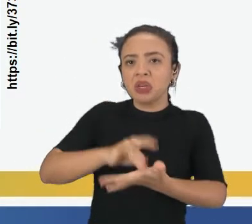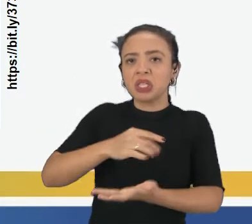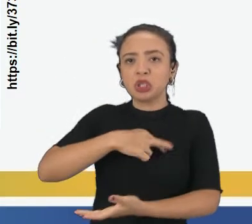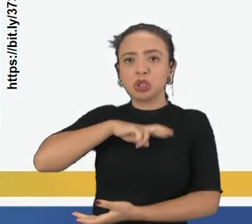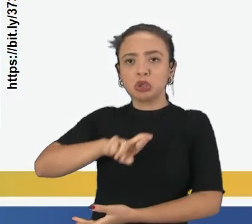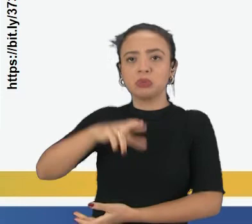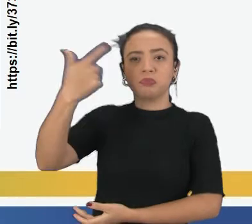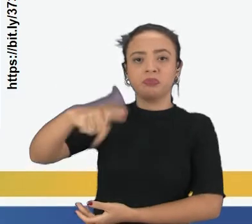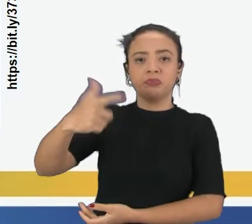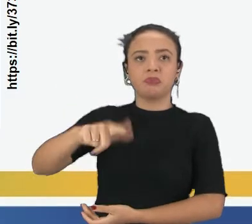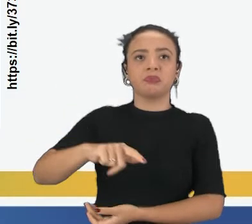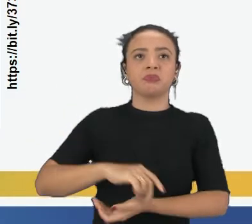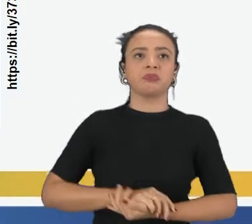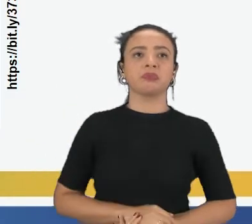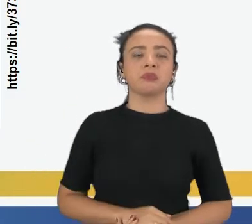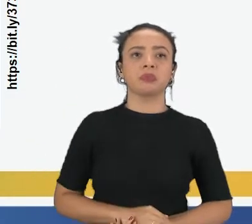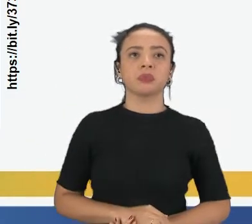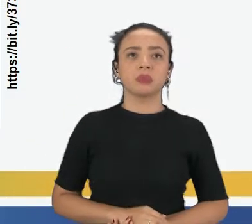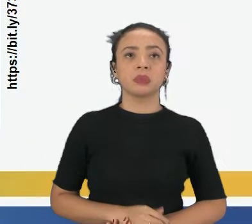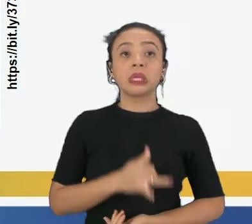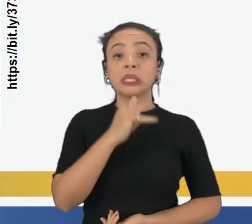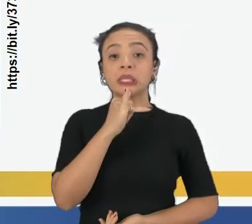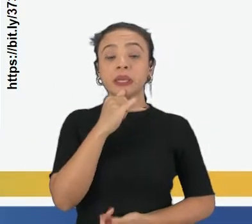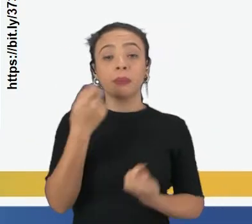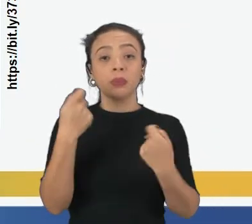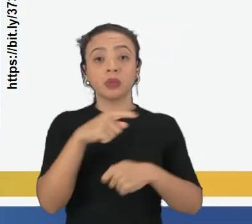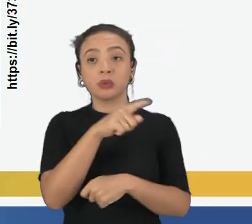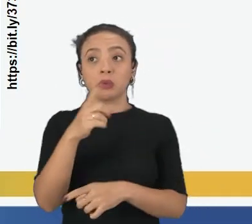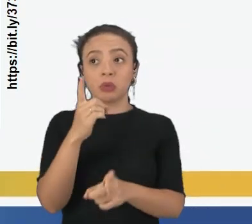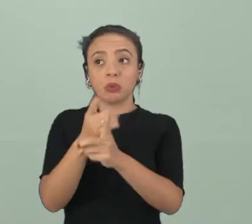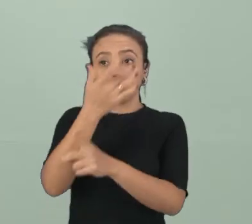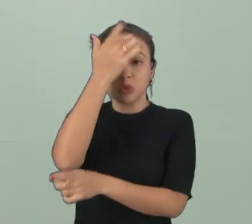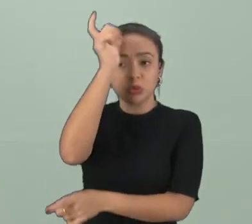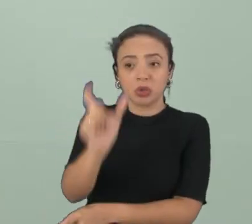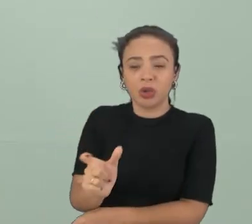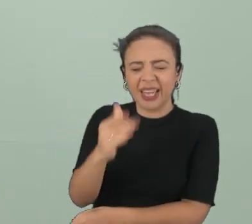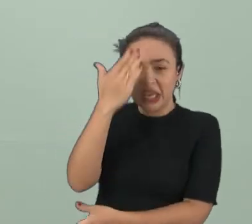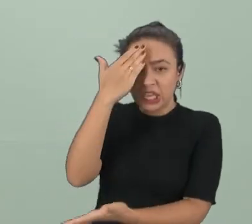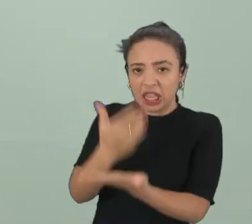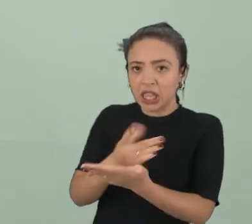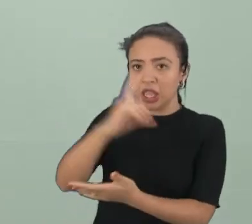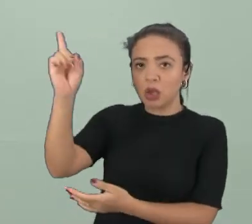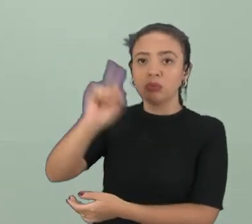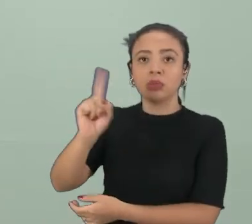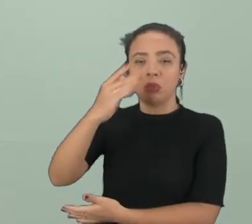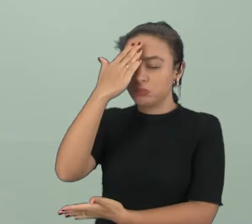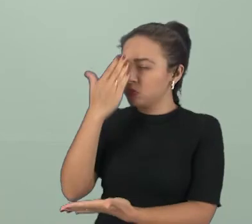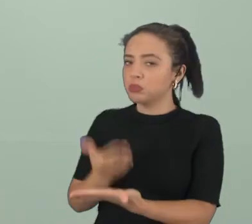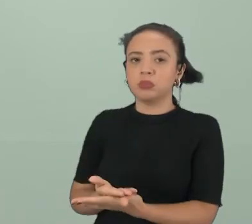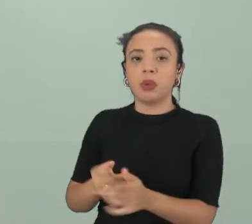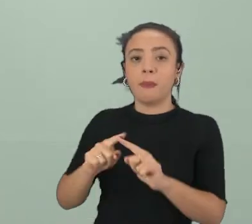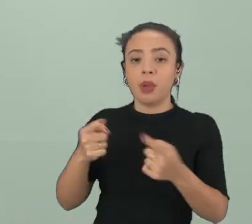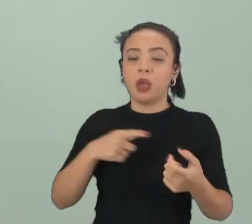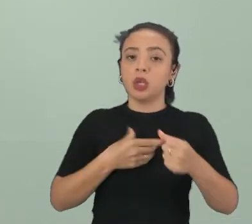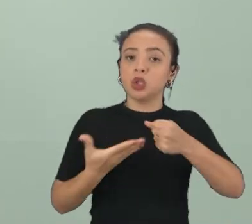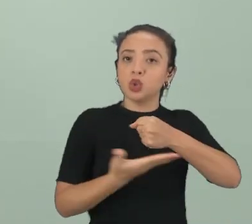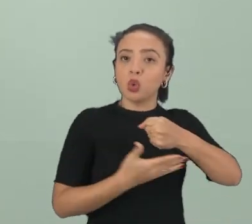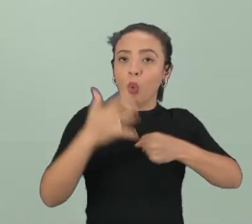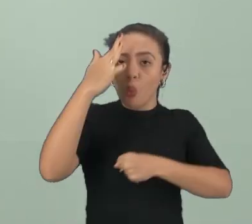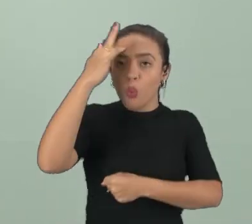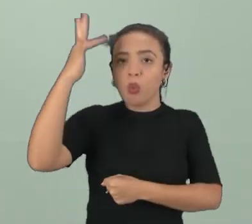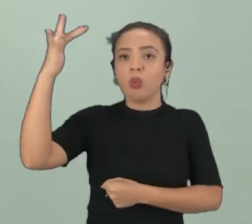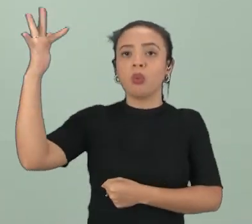religioso Ok um exemplo você pode encontrar uma pessoa que não acredita em Deus e ela tem uma base